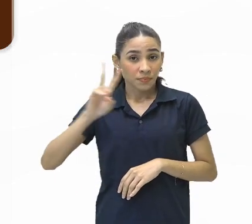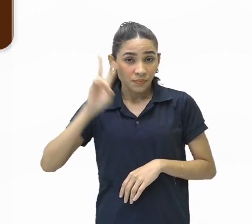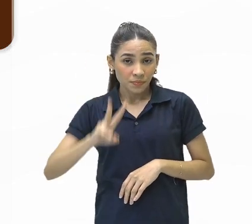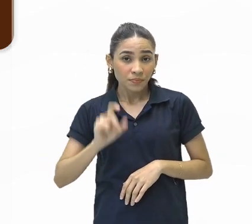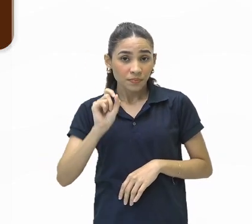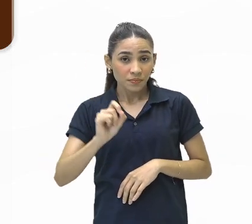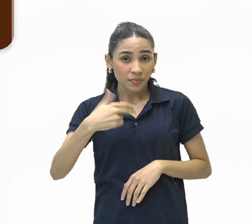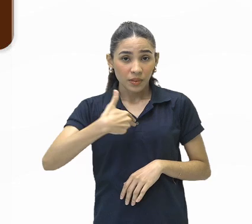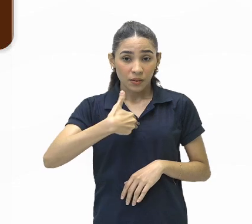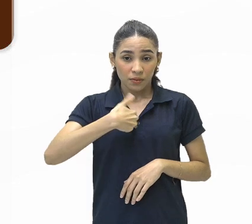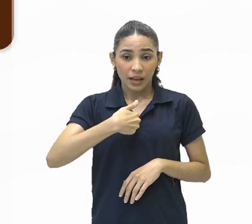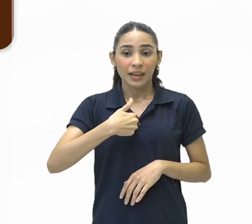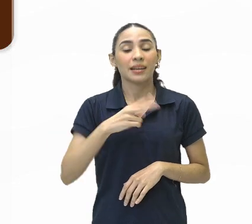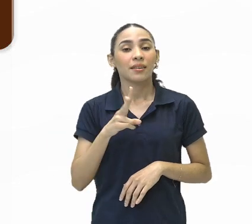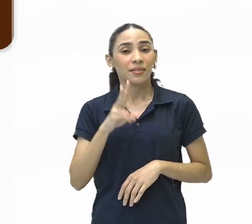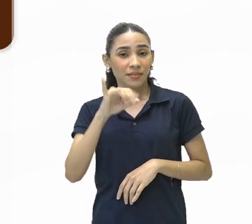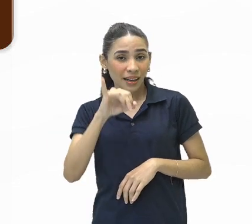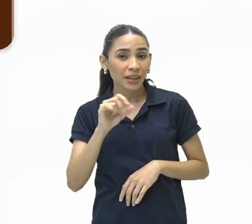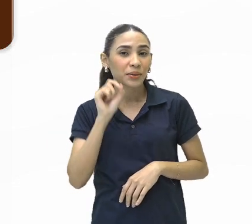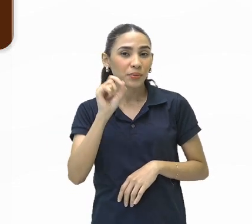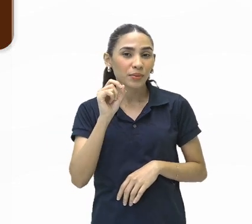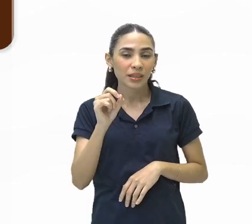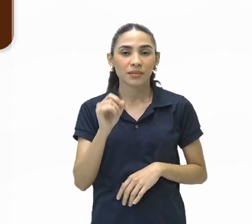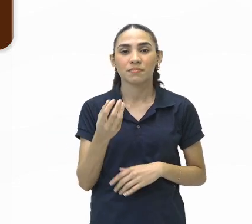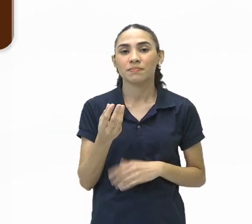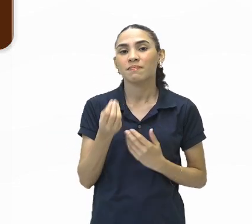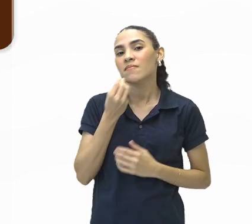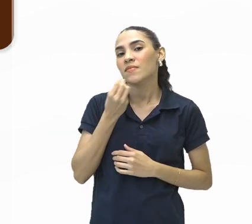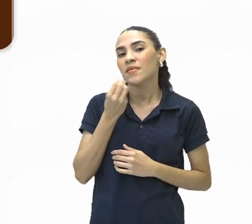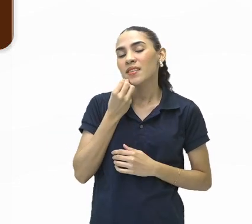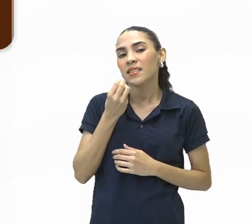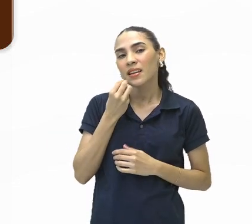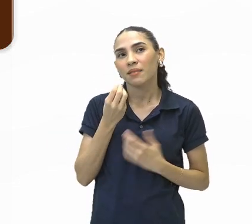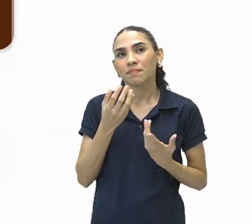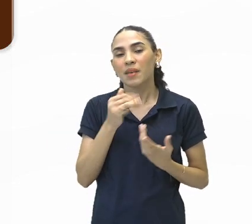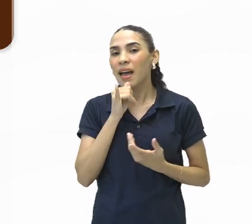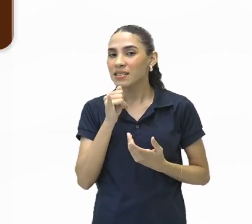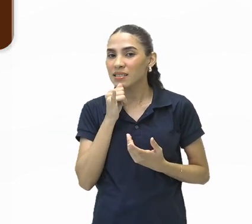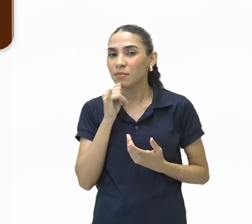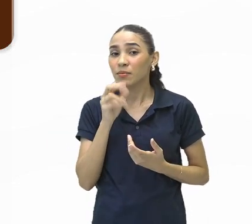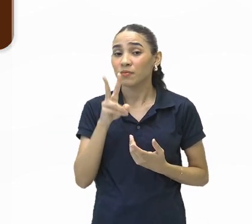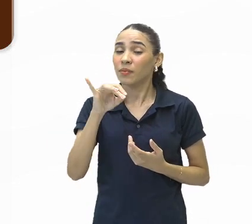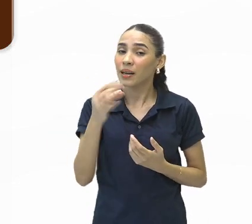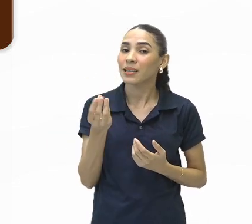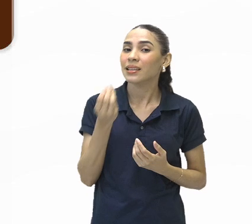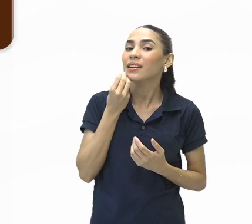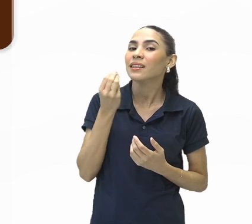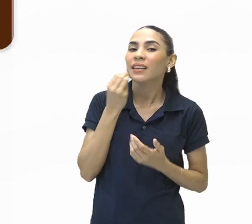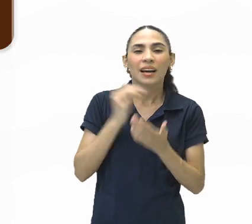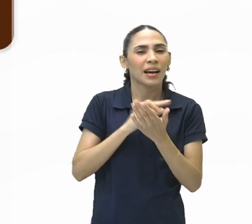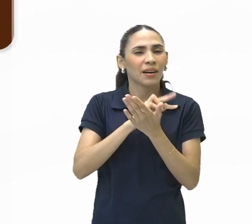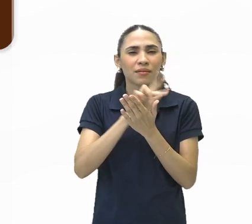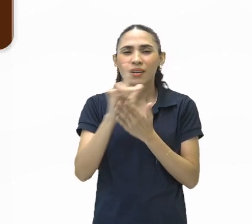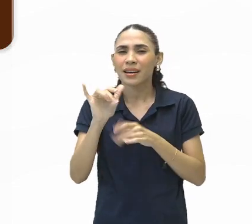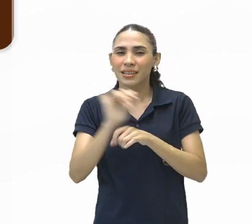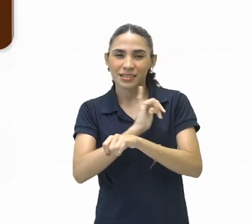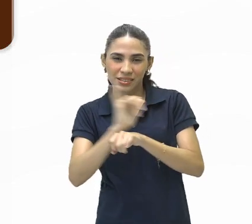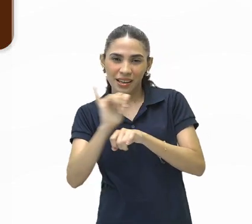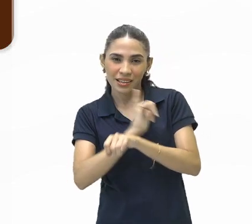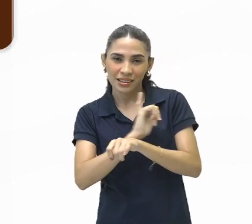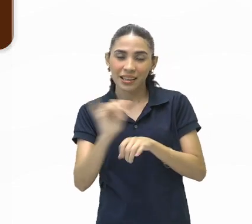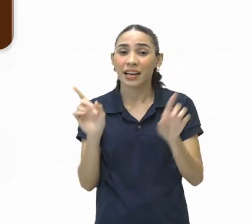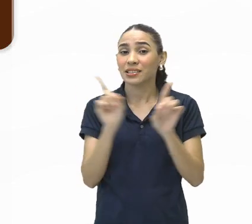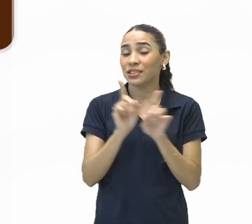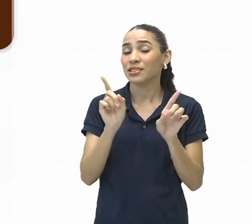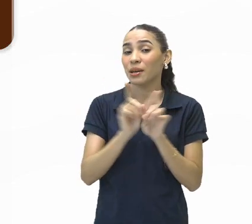que Vargas ele vai se munir de, vamos dizer assim, vai se munir de vários artifícios e também de